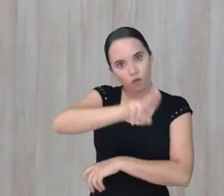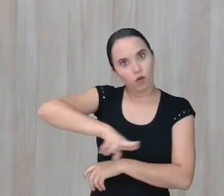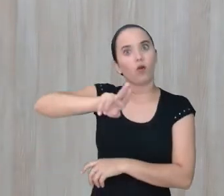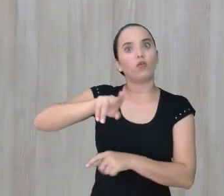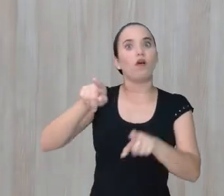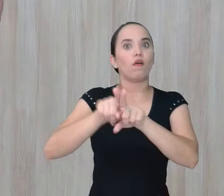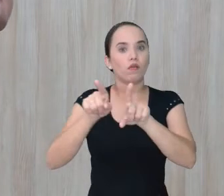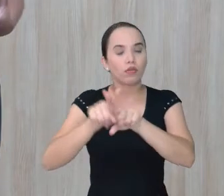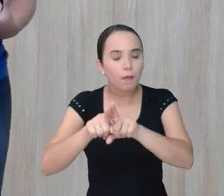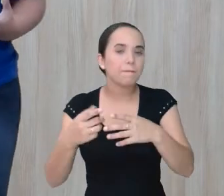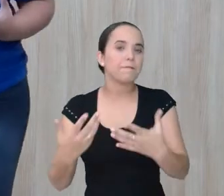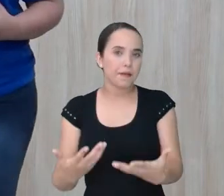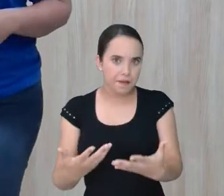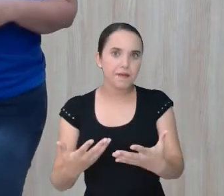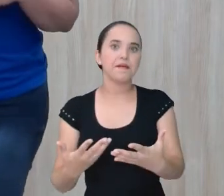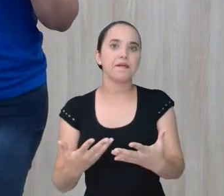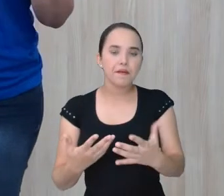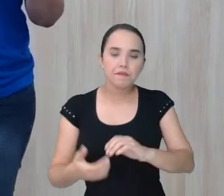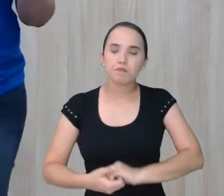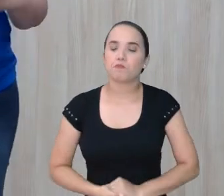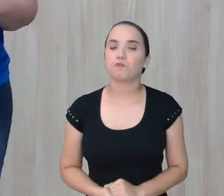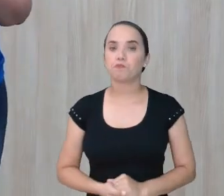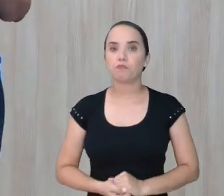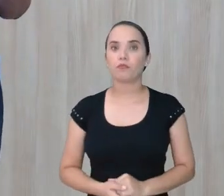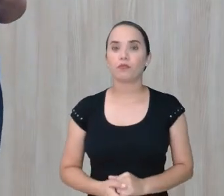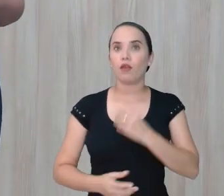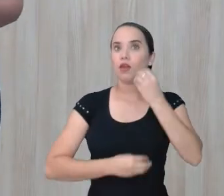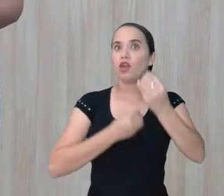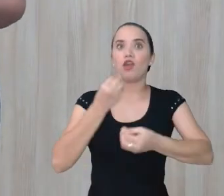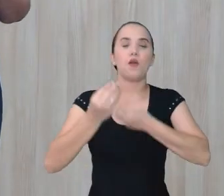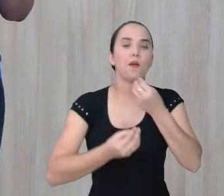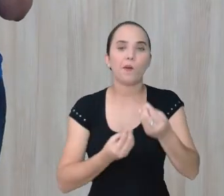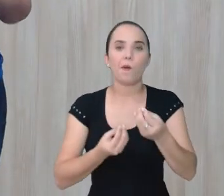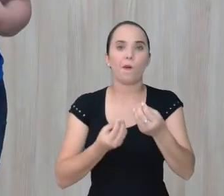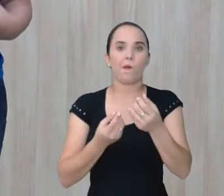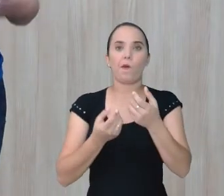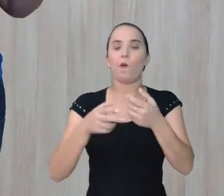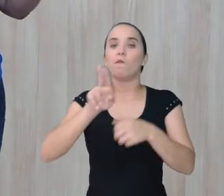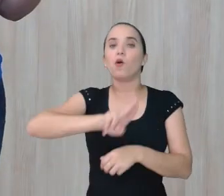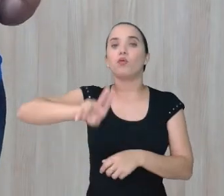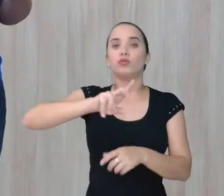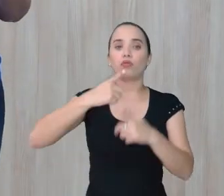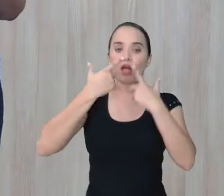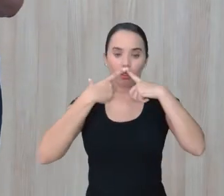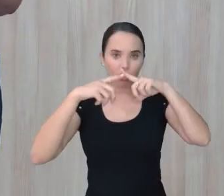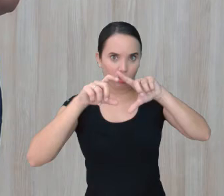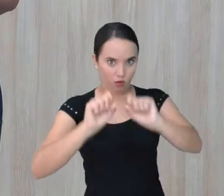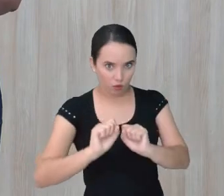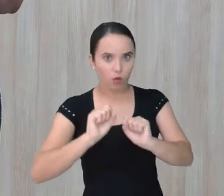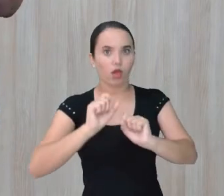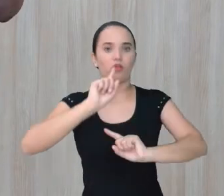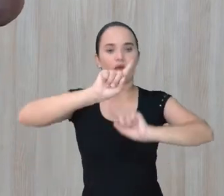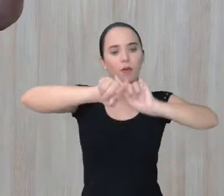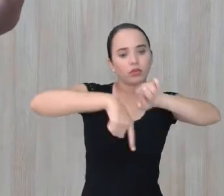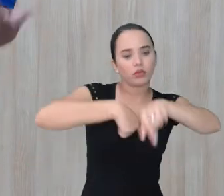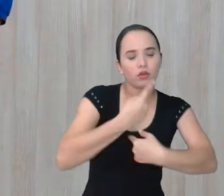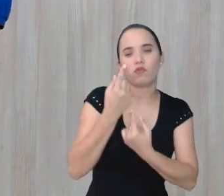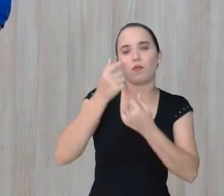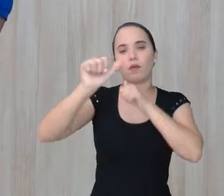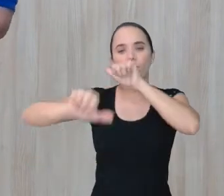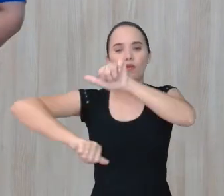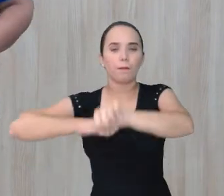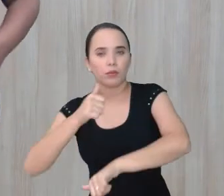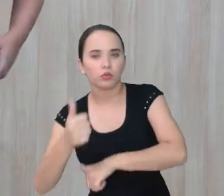vai ler, certo? E, através disso, a linguagem vai se atualizar, vai